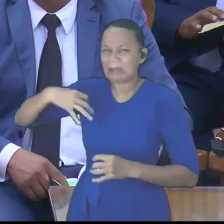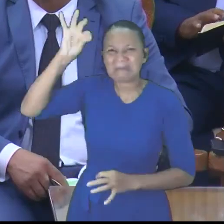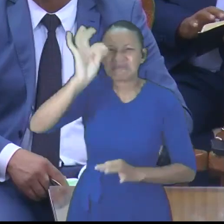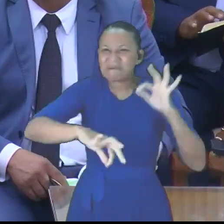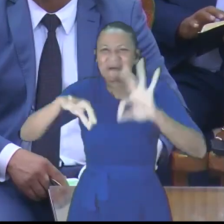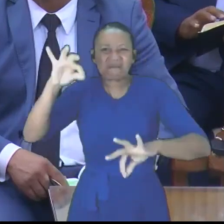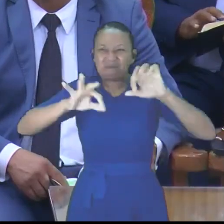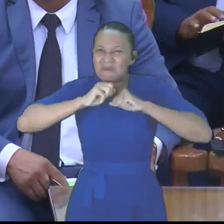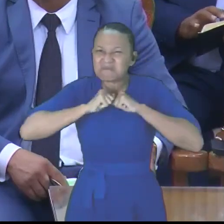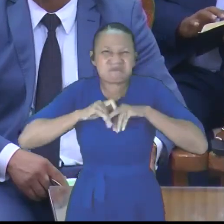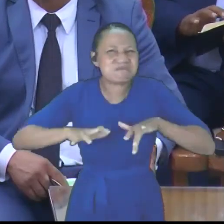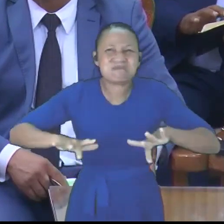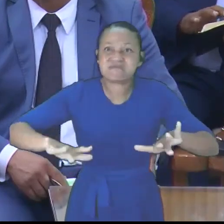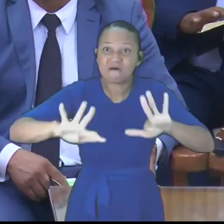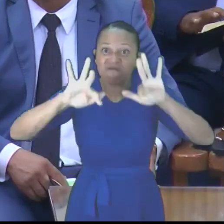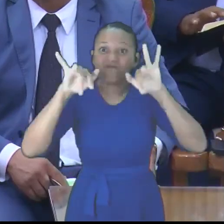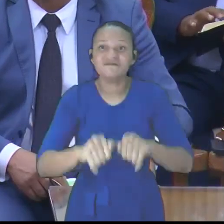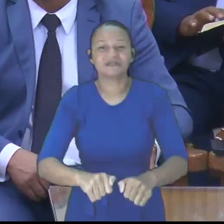no final.